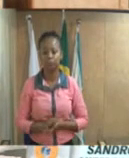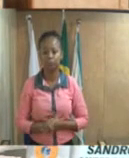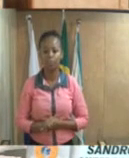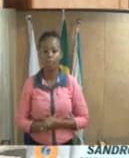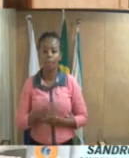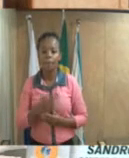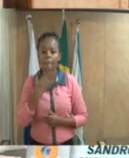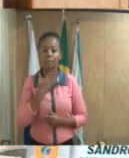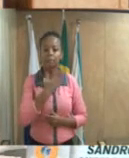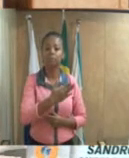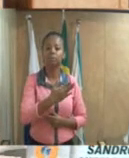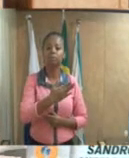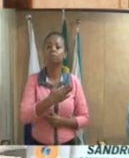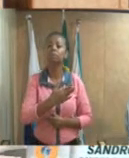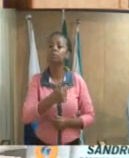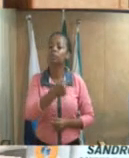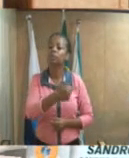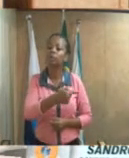Indicação número